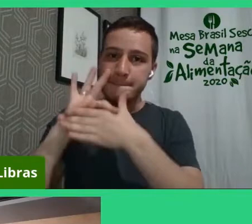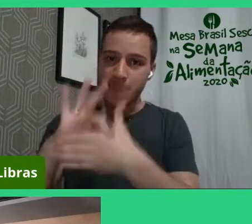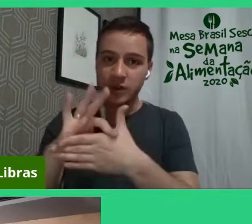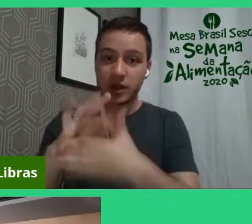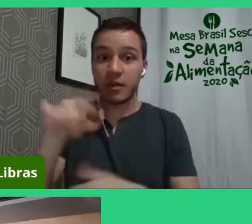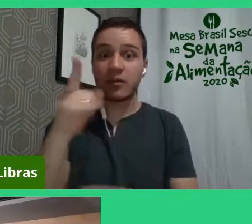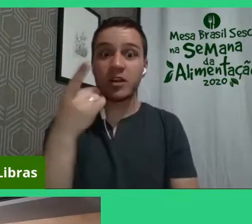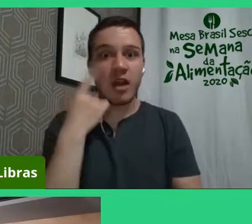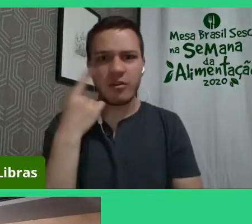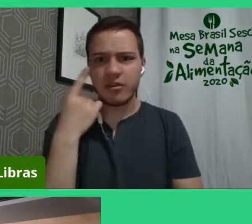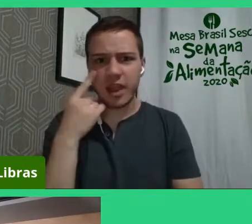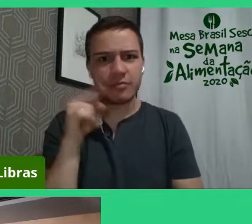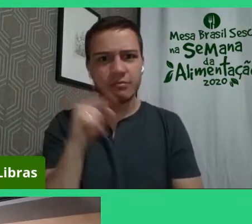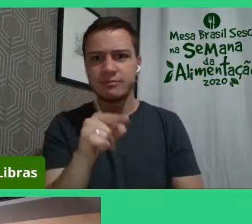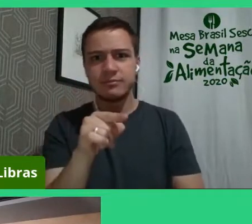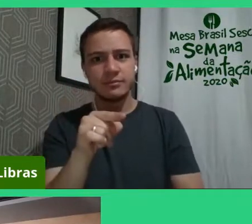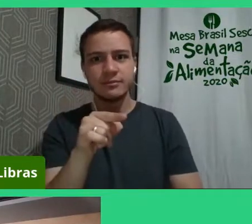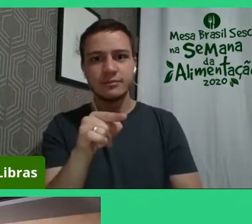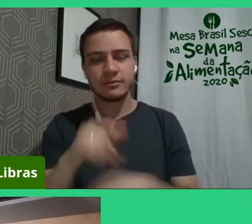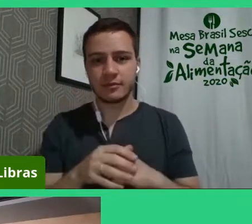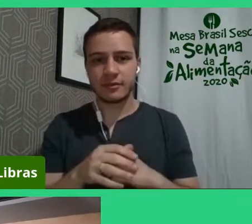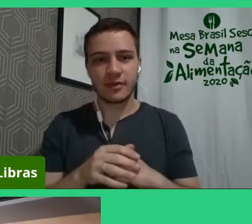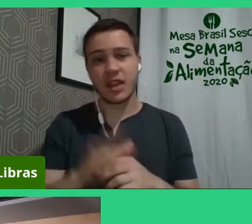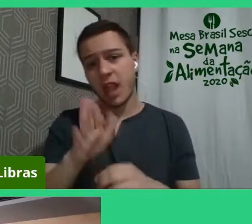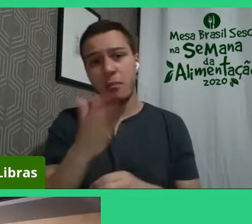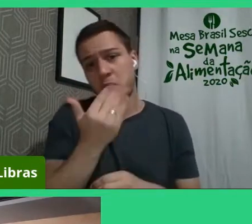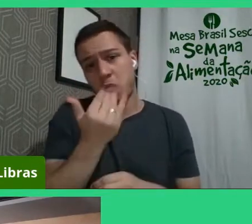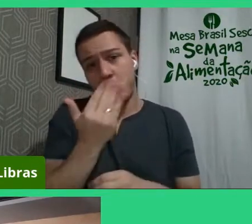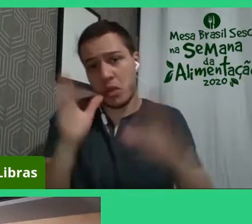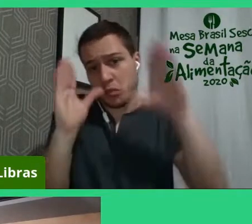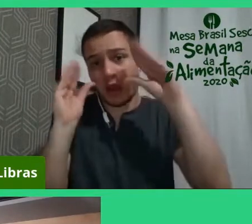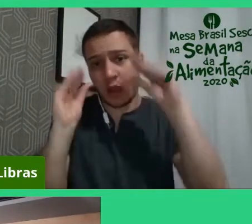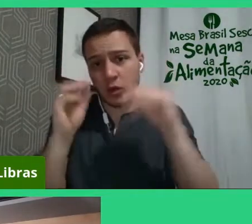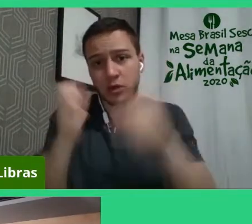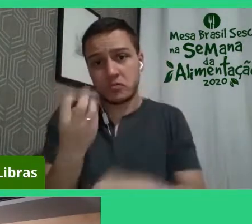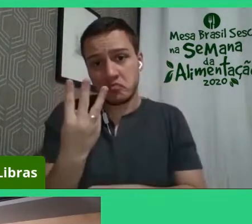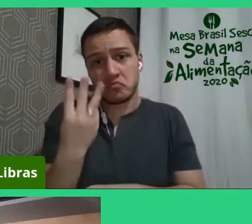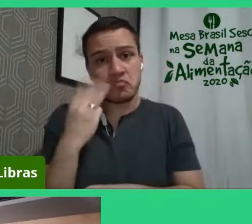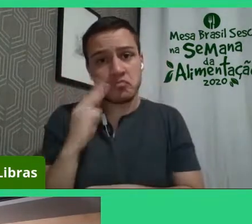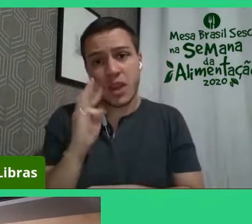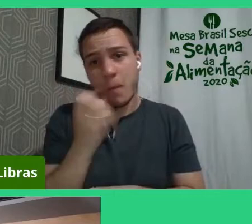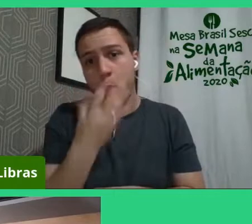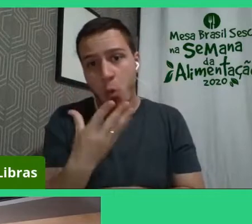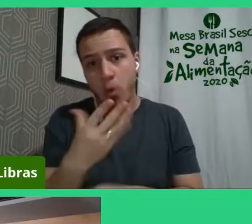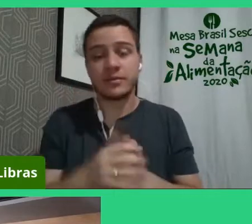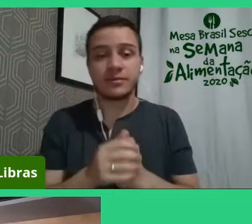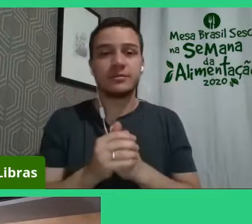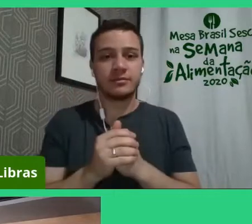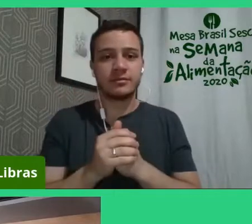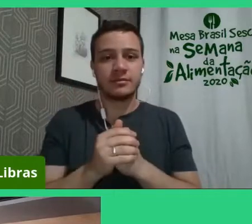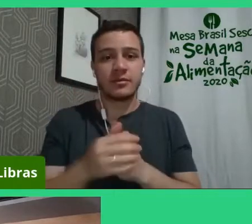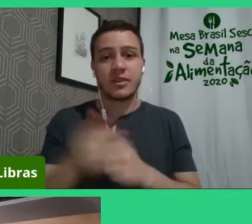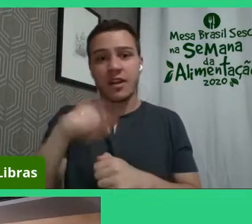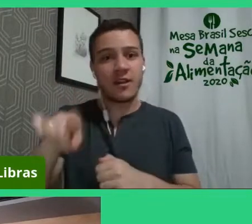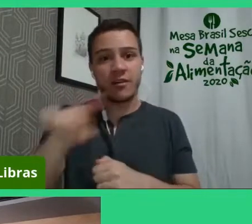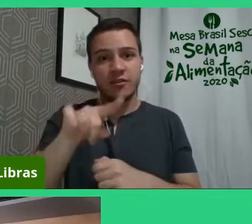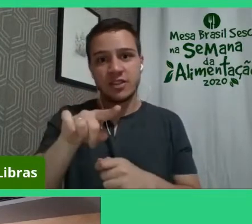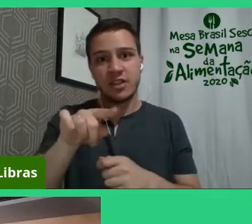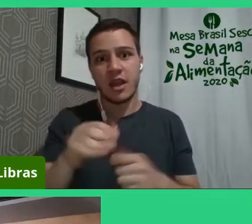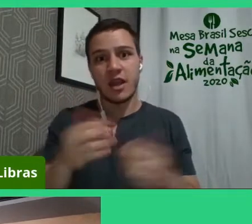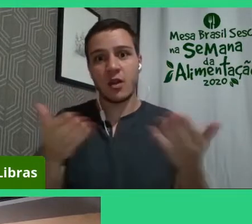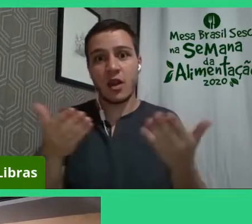para vocês verem, que é uma porção, daqui a pouco, para estar comendo no jantar, 3 almôndegas, e vocês podem implementar, então,